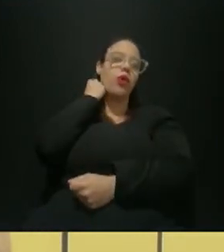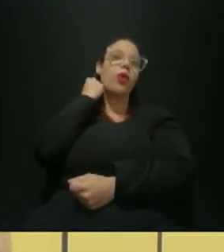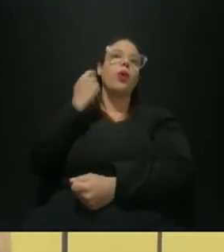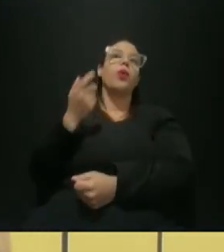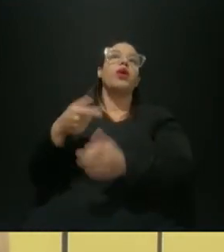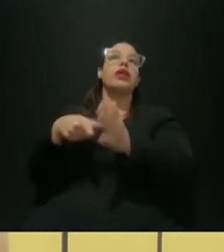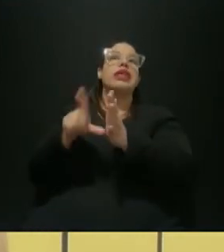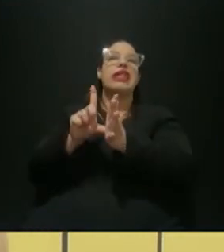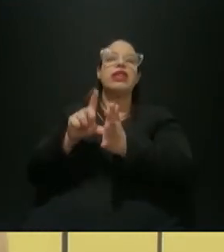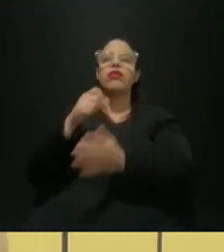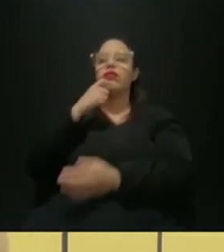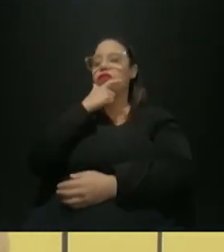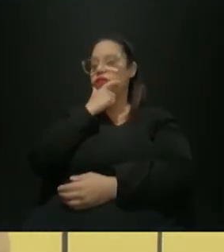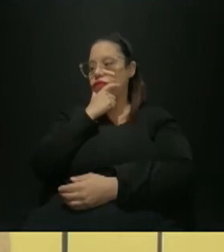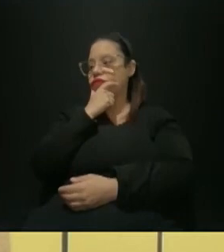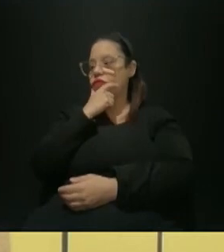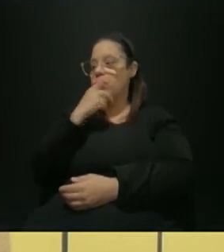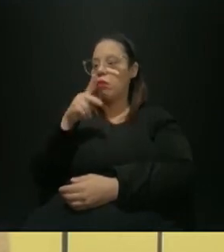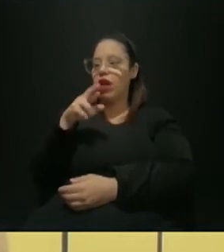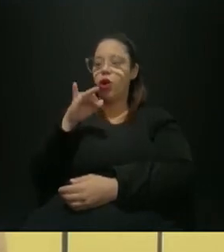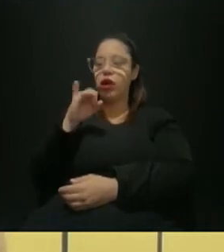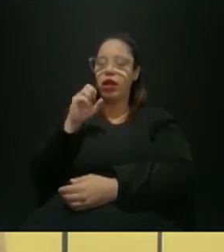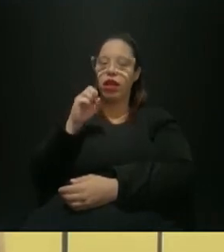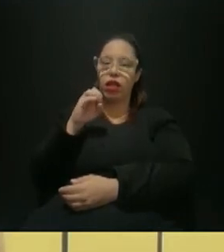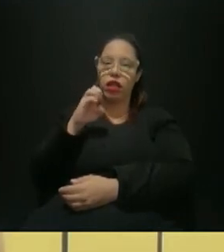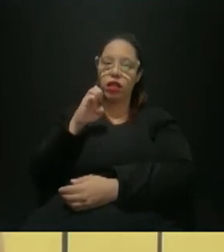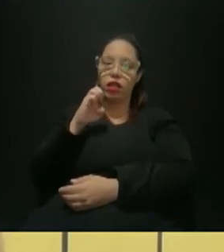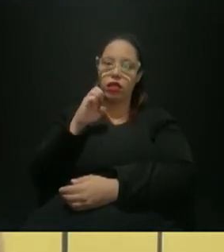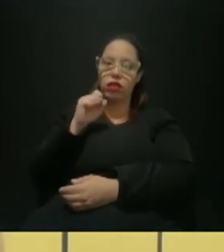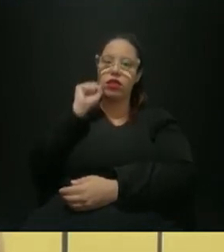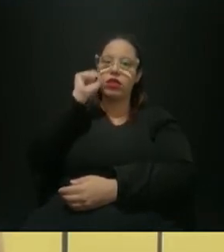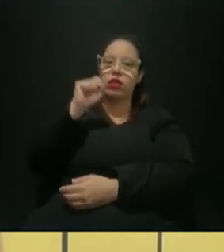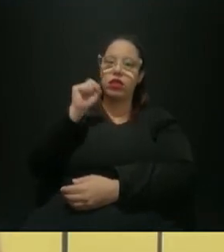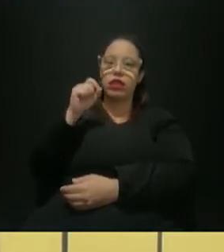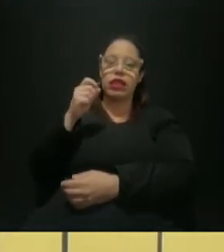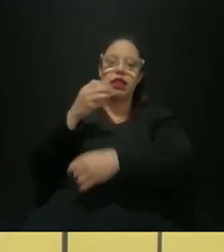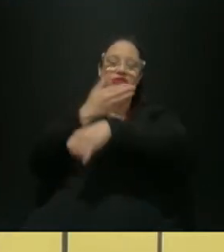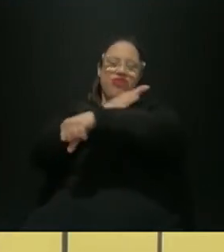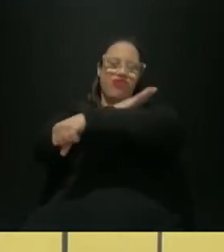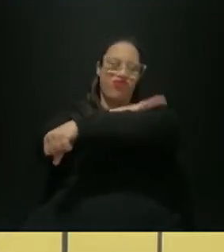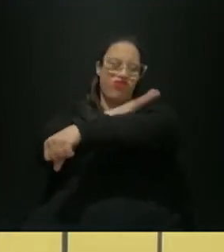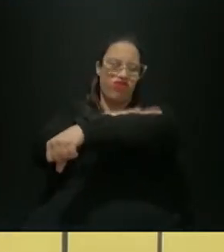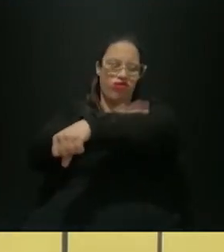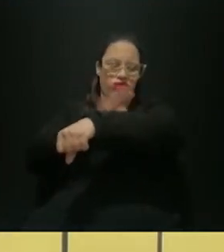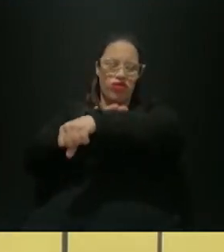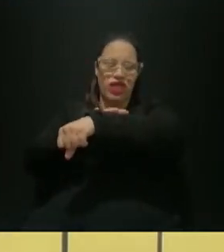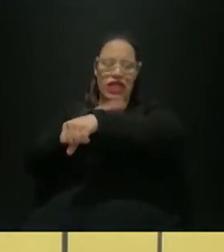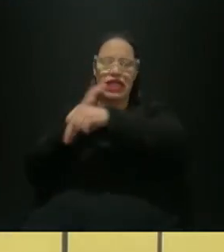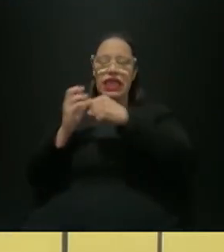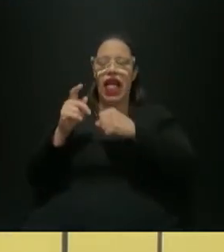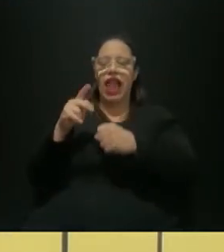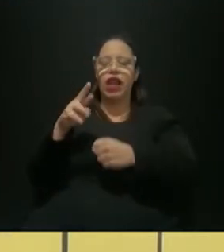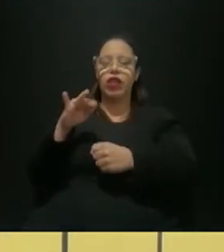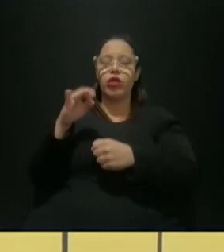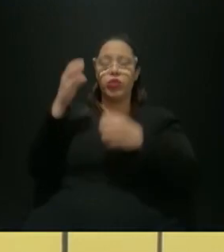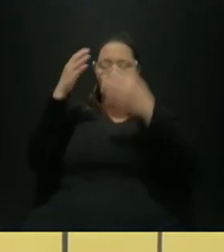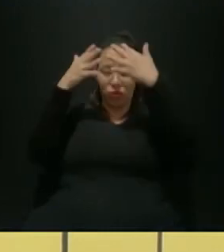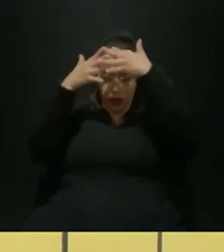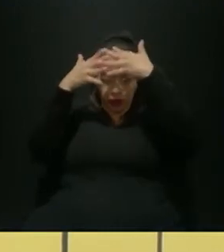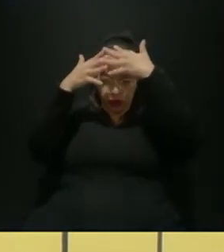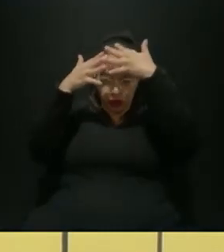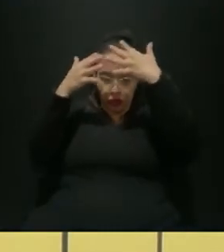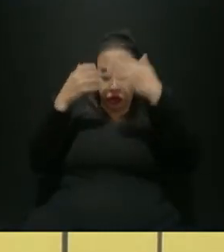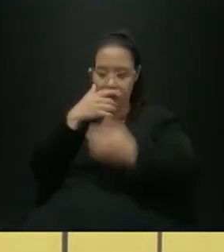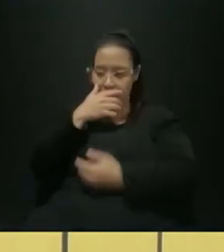usa muito, você está se referindo a lesões físicas, anatômicas, de neurônios cerebrais provocados